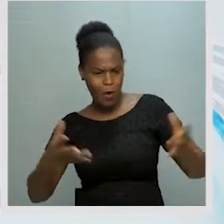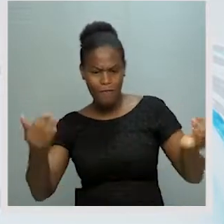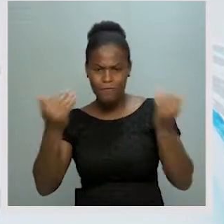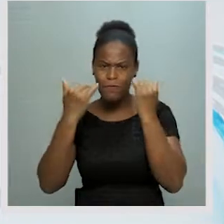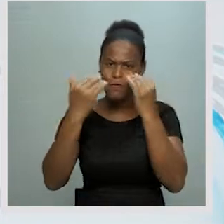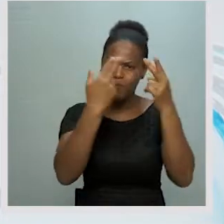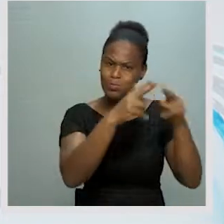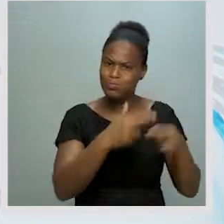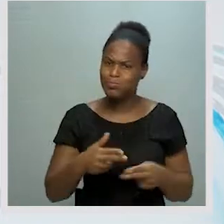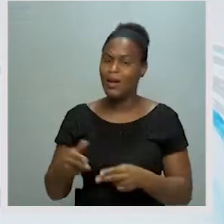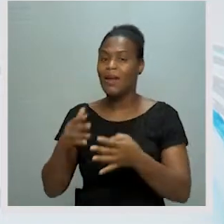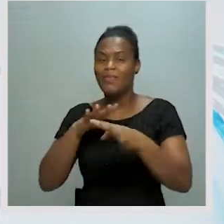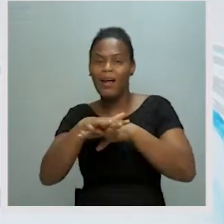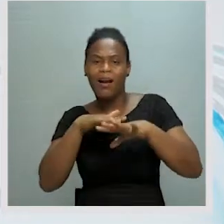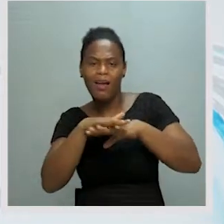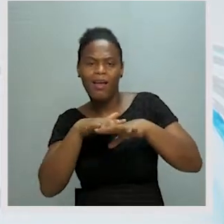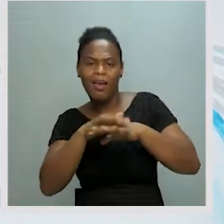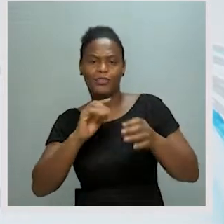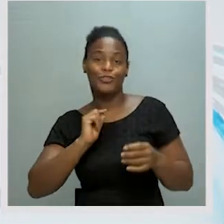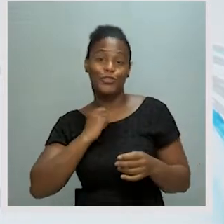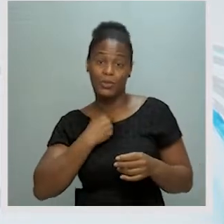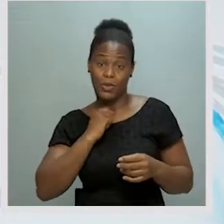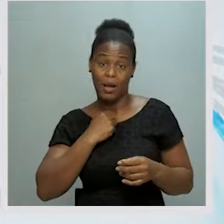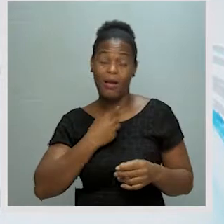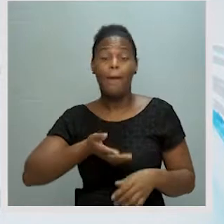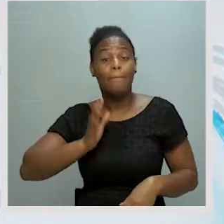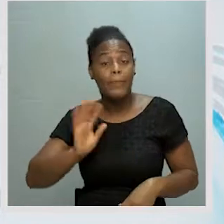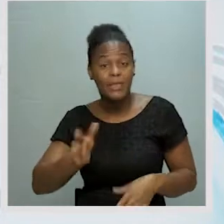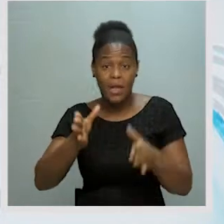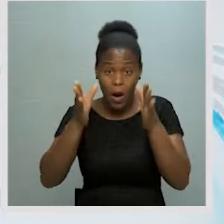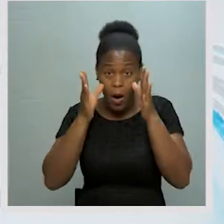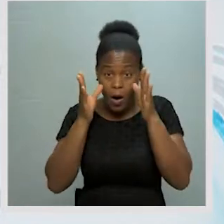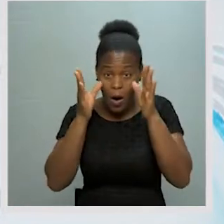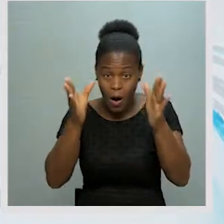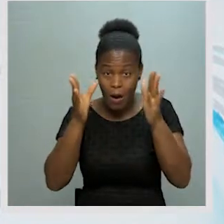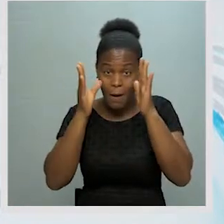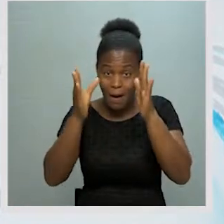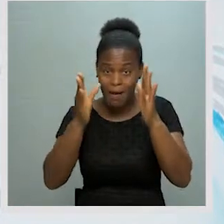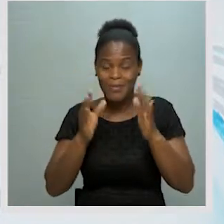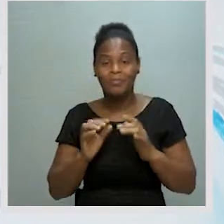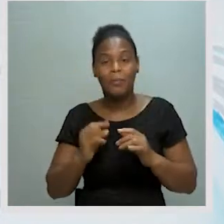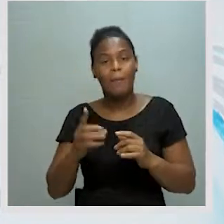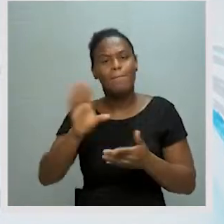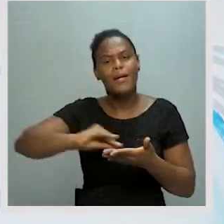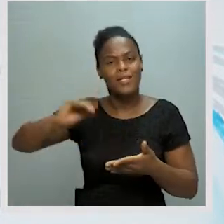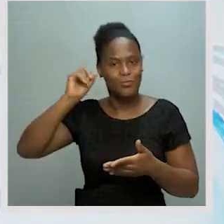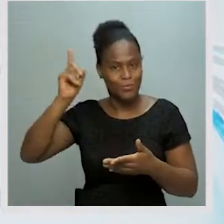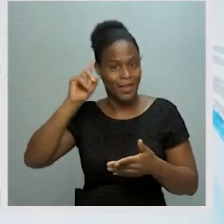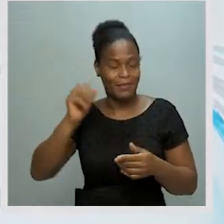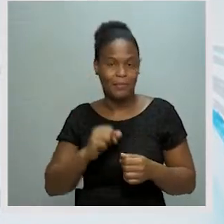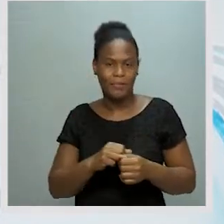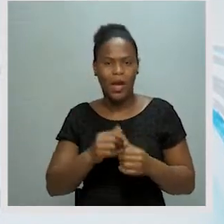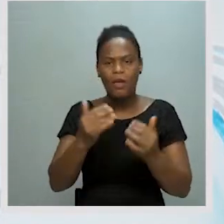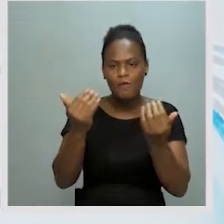hipermediático, o mundo das redes digitais, precisamos concentrar as nossas atenções para o essencial.